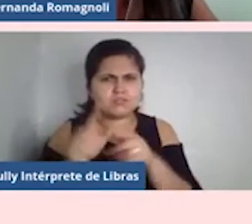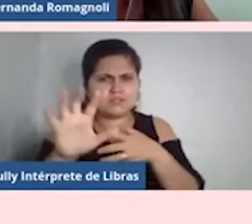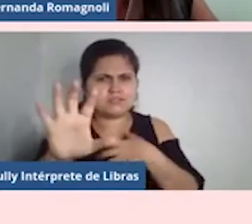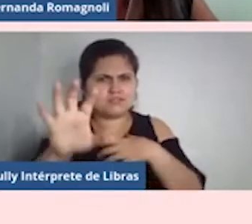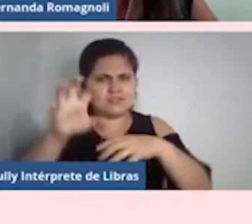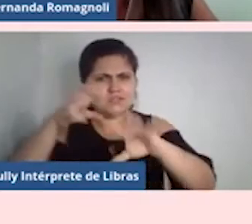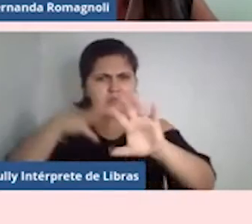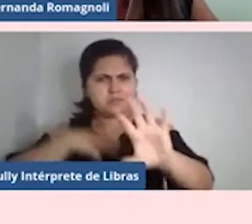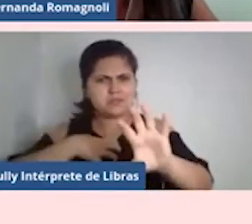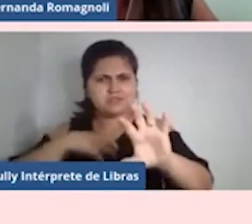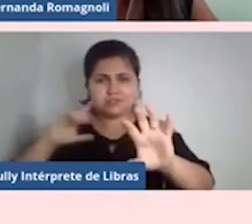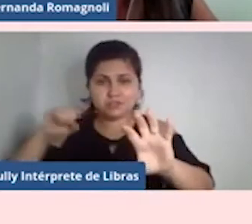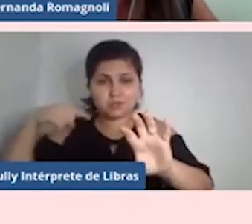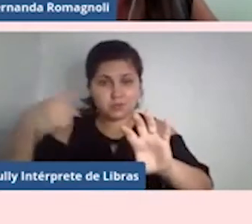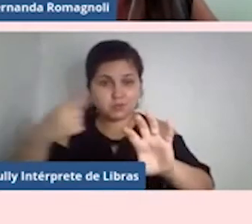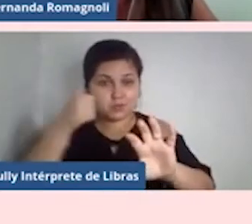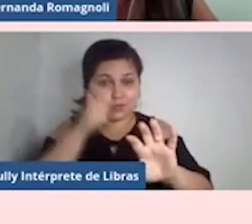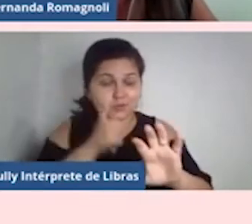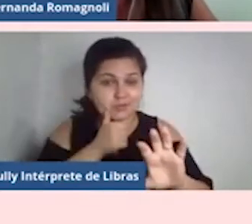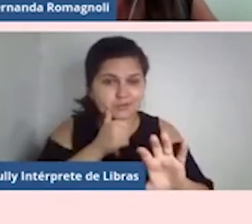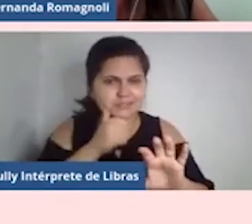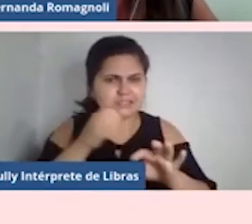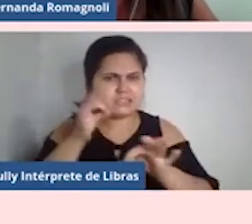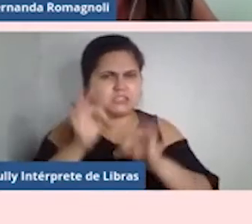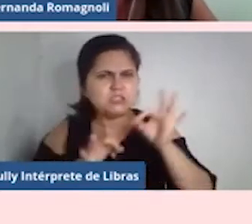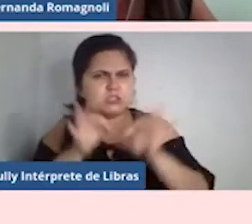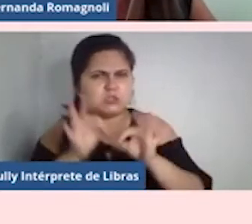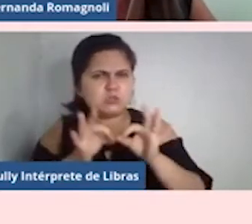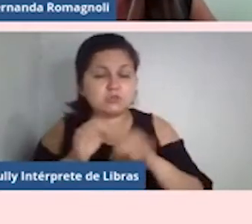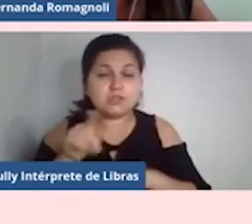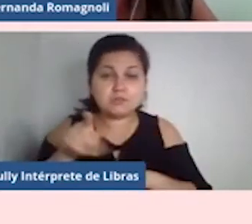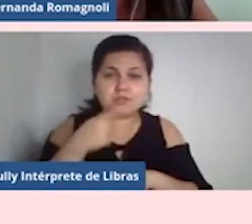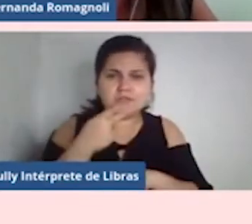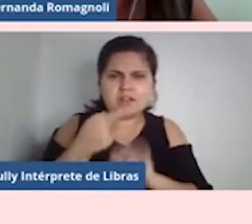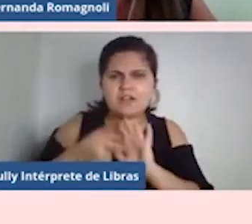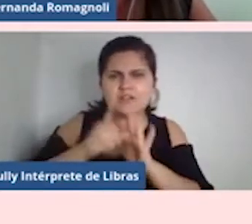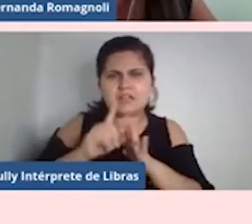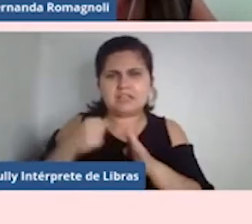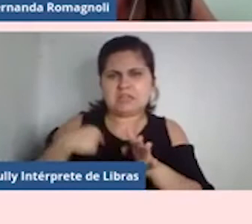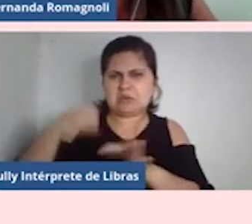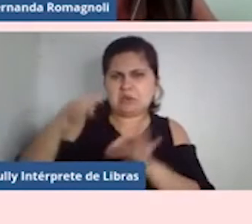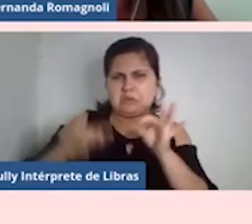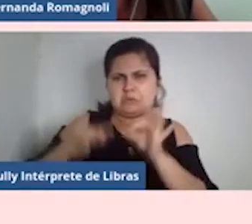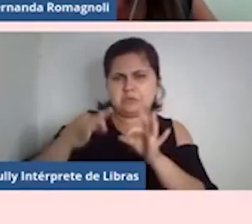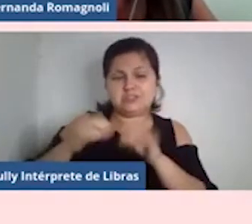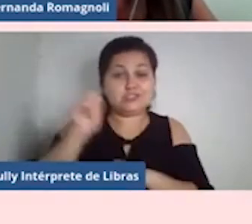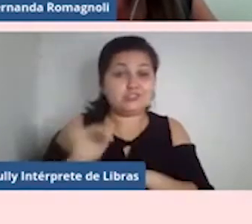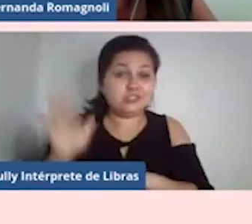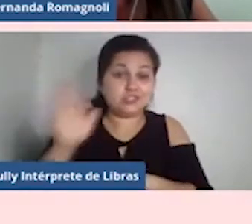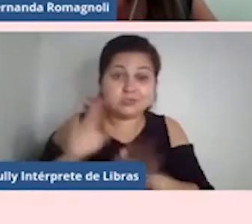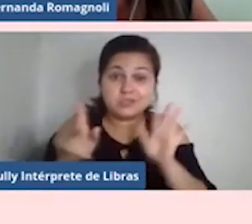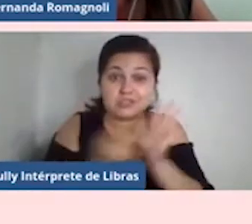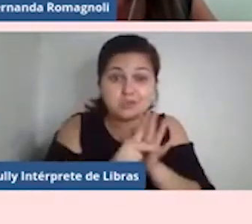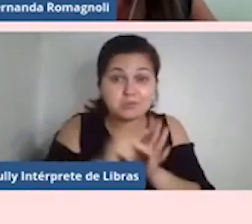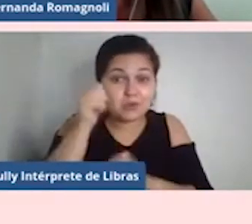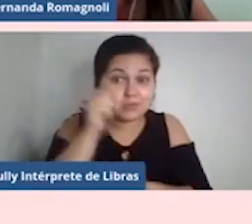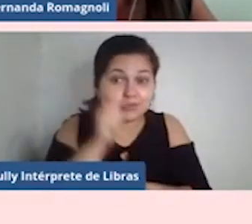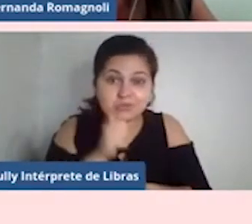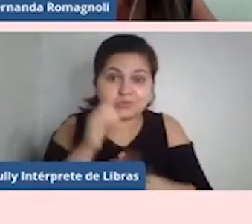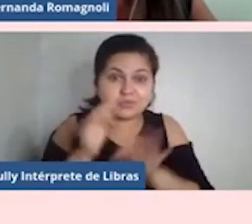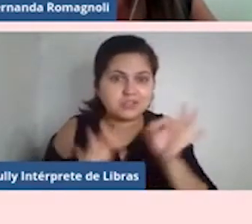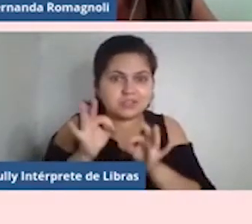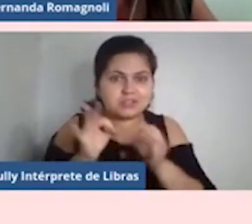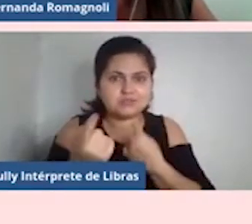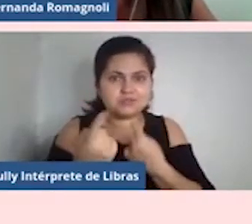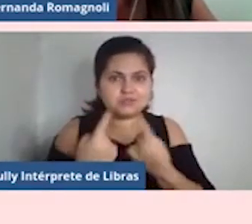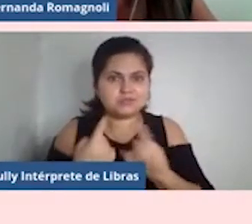outras mulheres, esse julgamento que a Fernanda trazia, fui julgada. Normalmente são as mulheres que julgam umas às